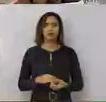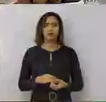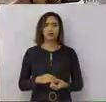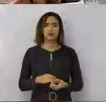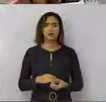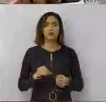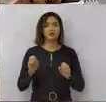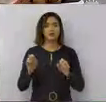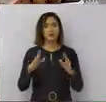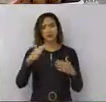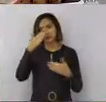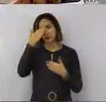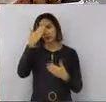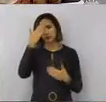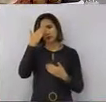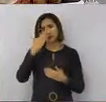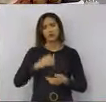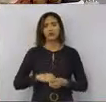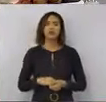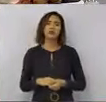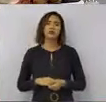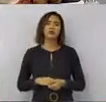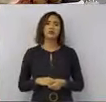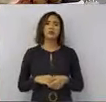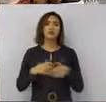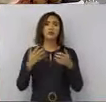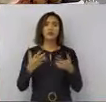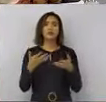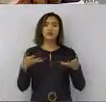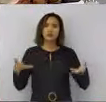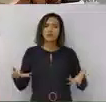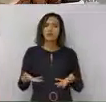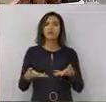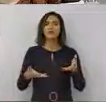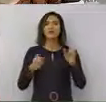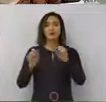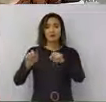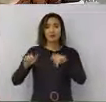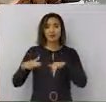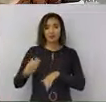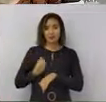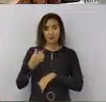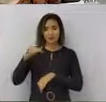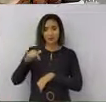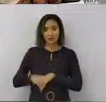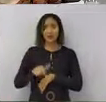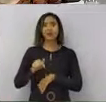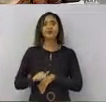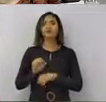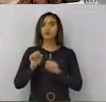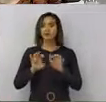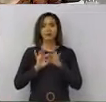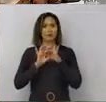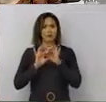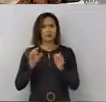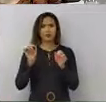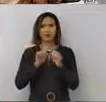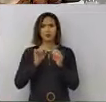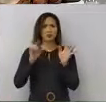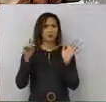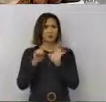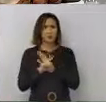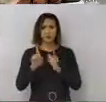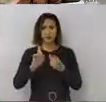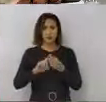Ok, obrigado, doutor De Angelis. Eu gostaria de estimular a plateia que está presente para que faça perguntas